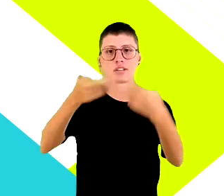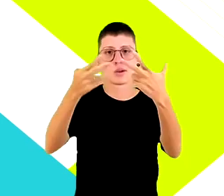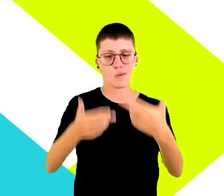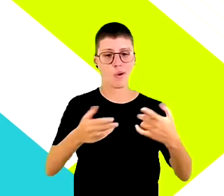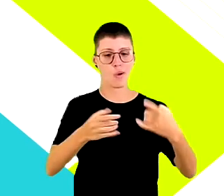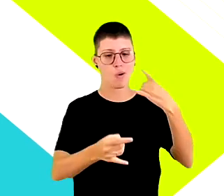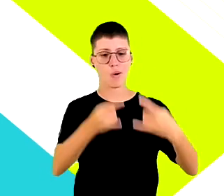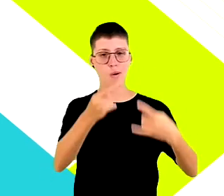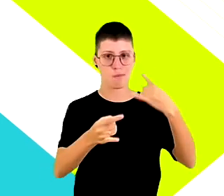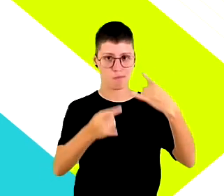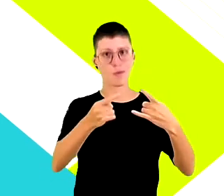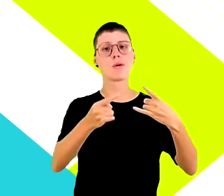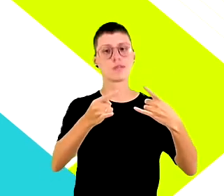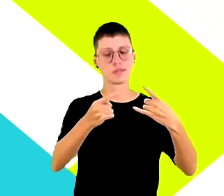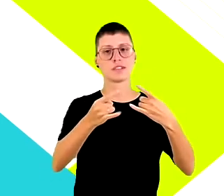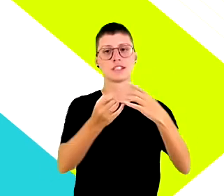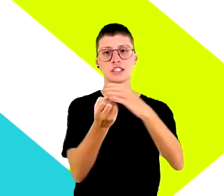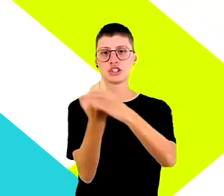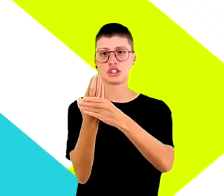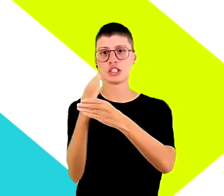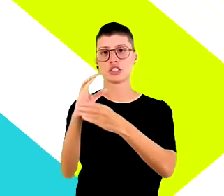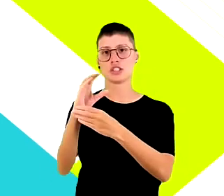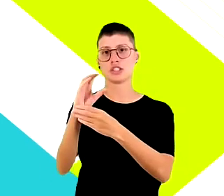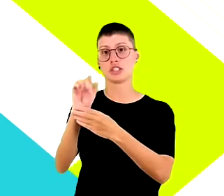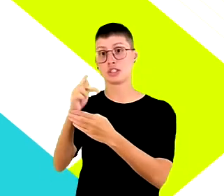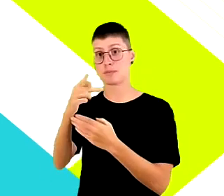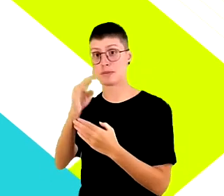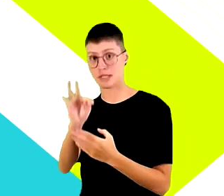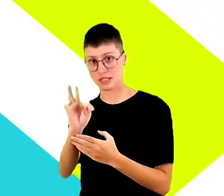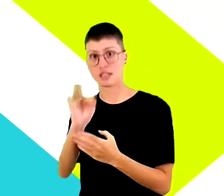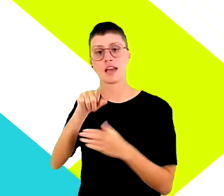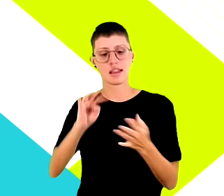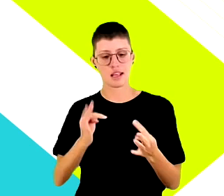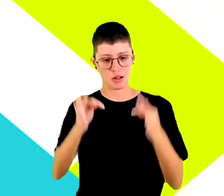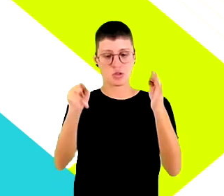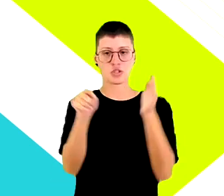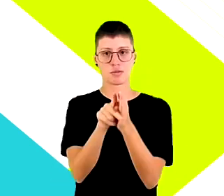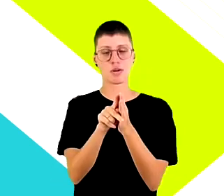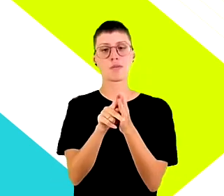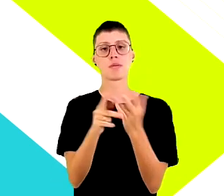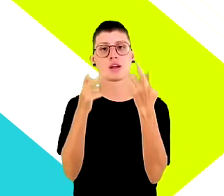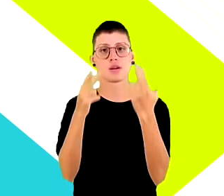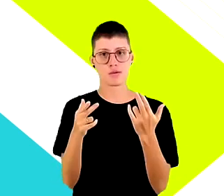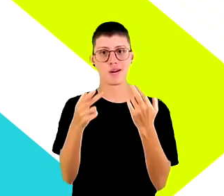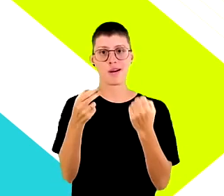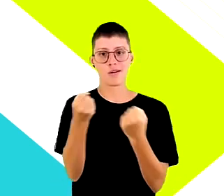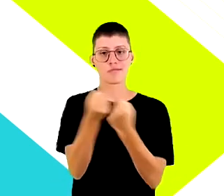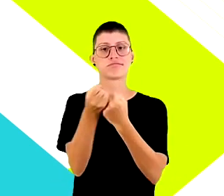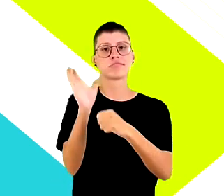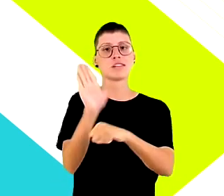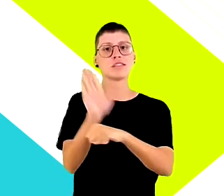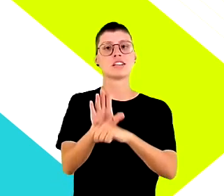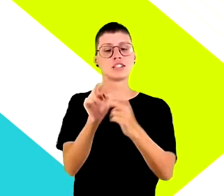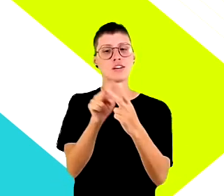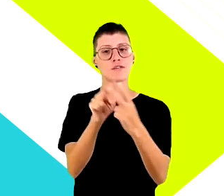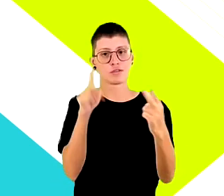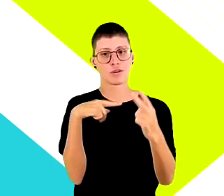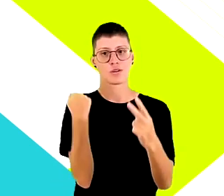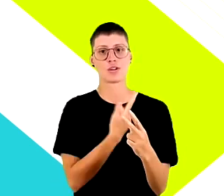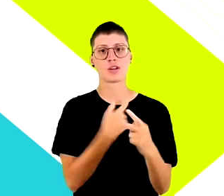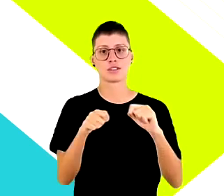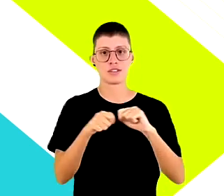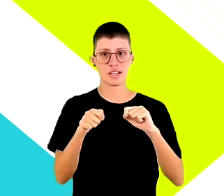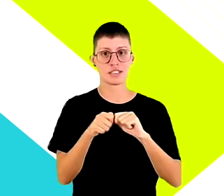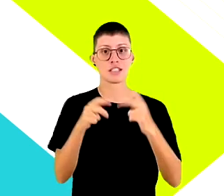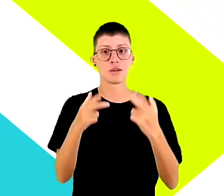aí no ChatGPT. A gente criou, com a nossa tecnologia própria, né, um assistente virtual para o gestor de crédito. Então, ele ajuda, né,